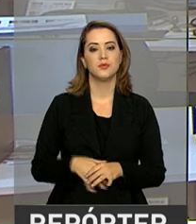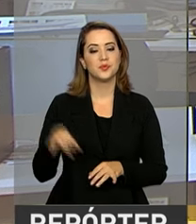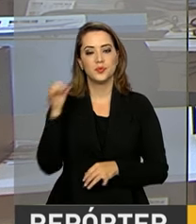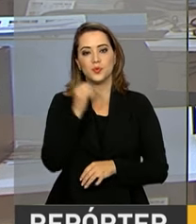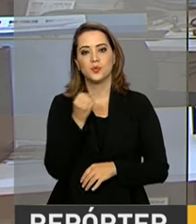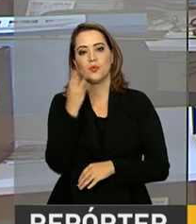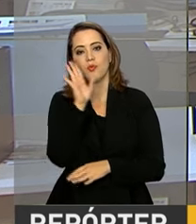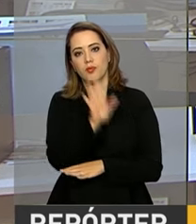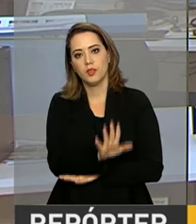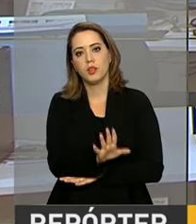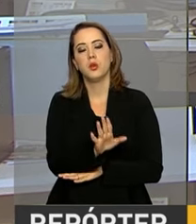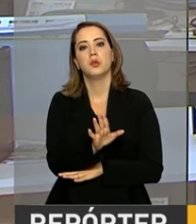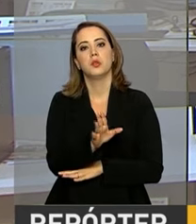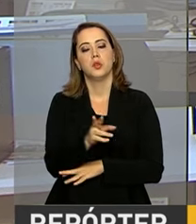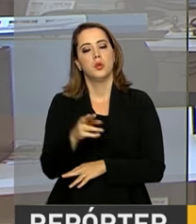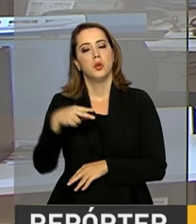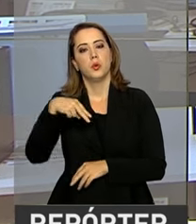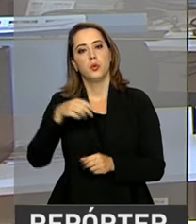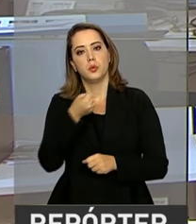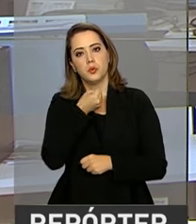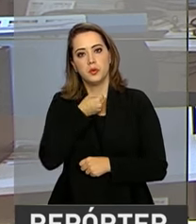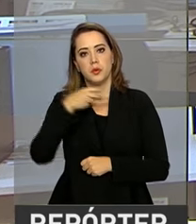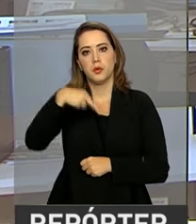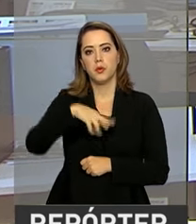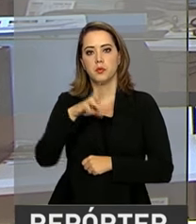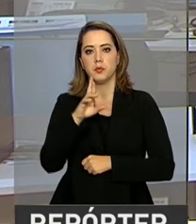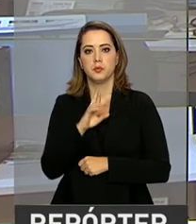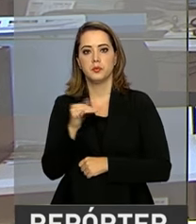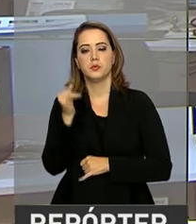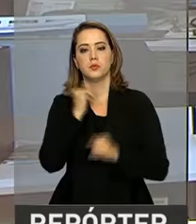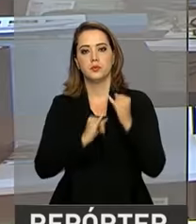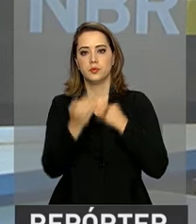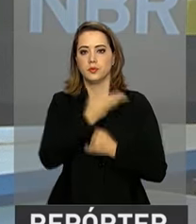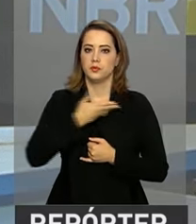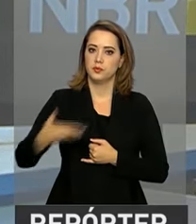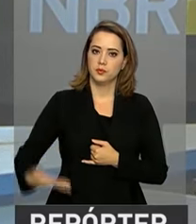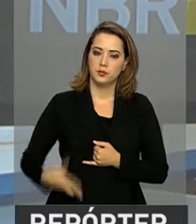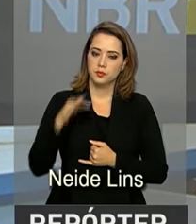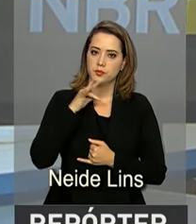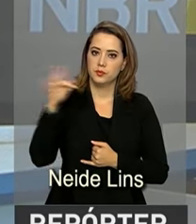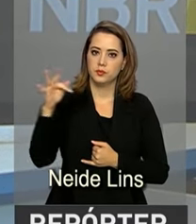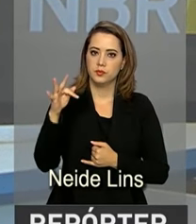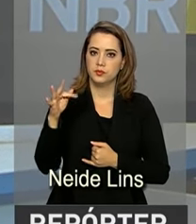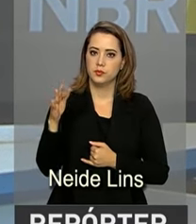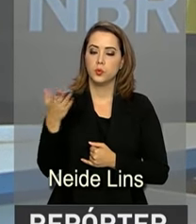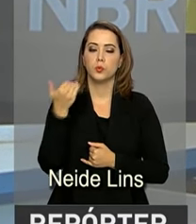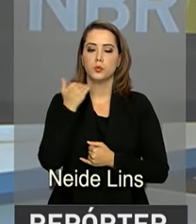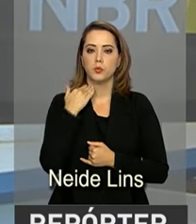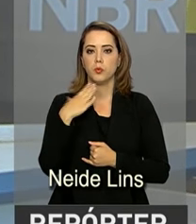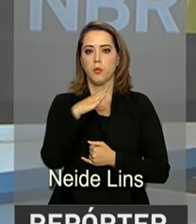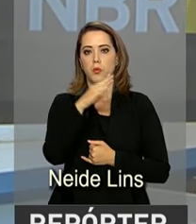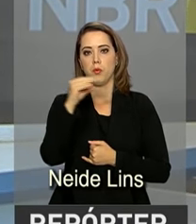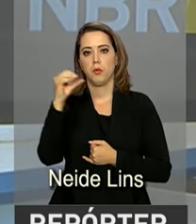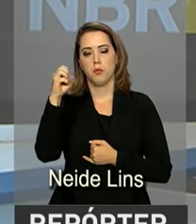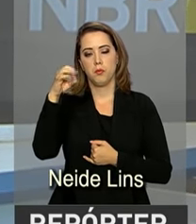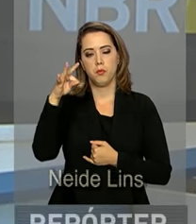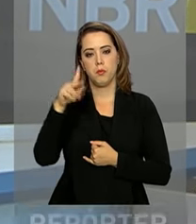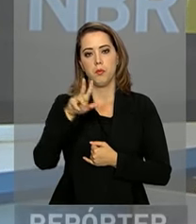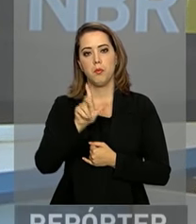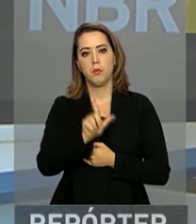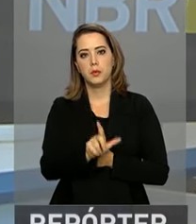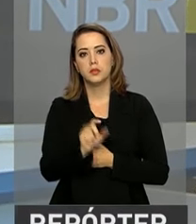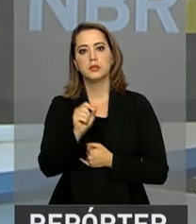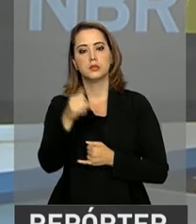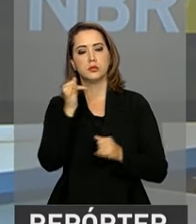Olá boa tarde estamos de volta com repórter NBR e as notícias do governo federal o banco central divulgou hoje uma publicação com